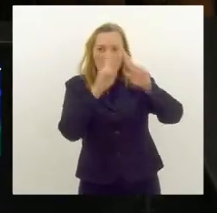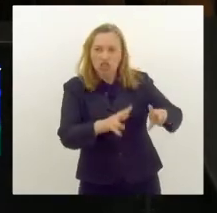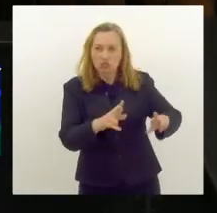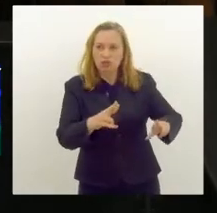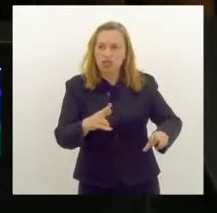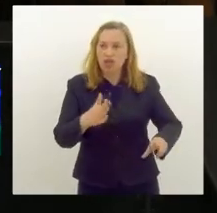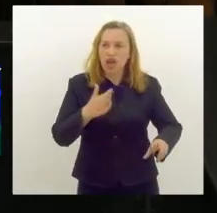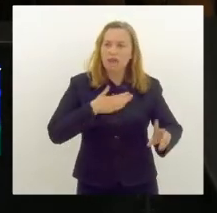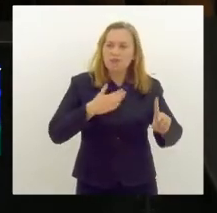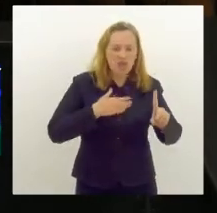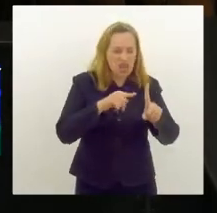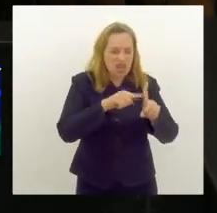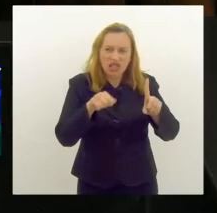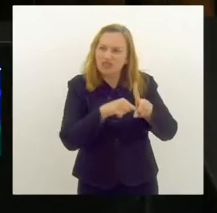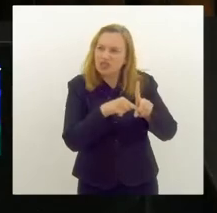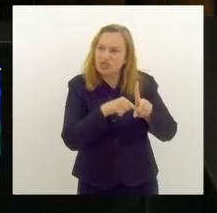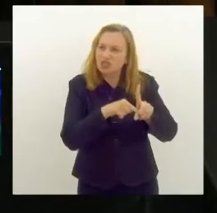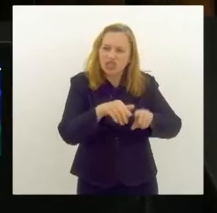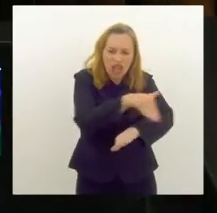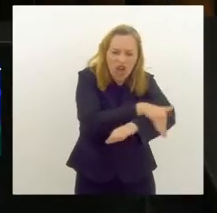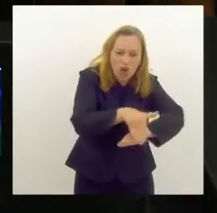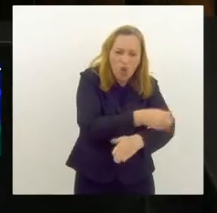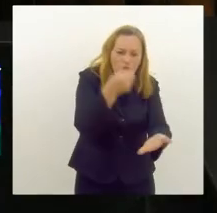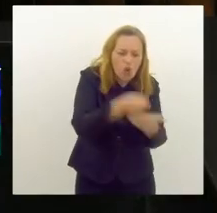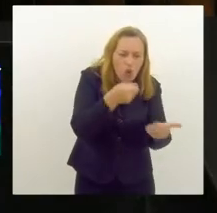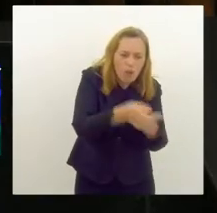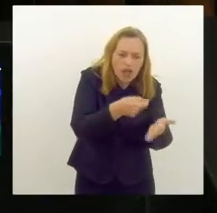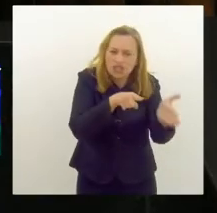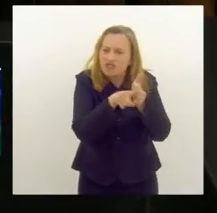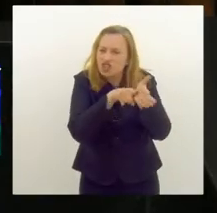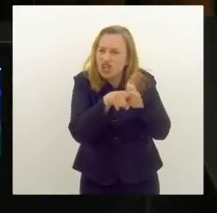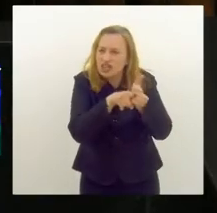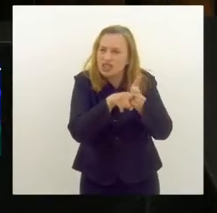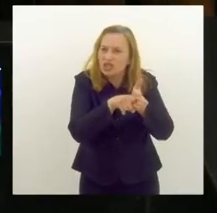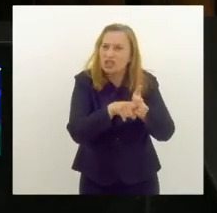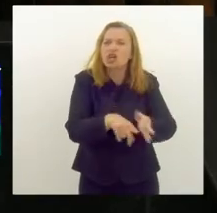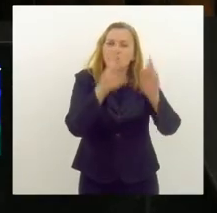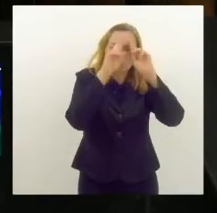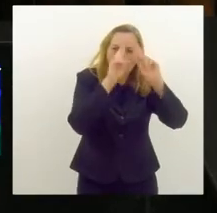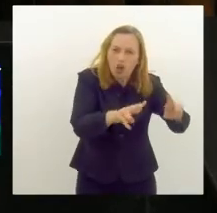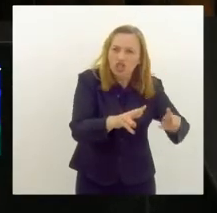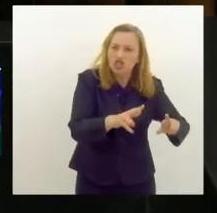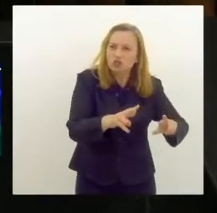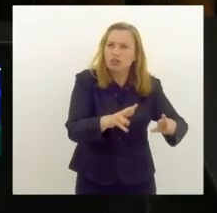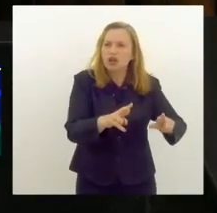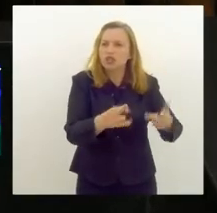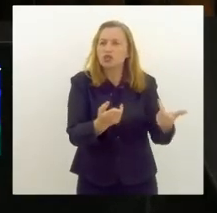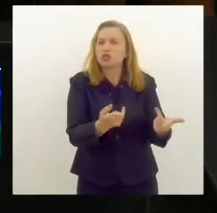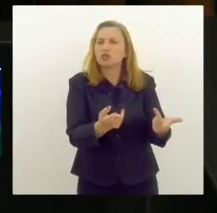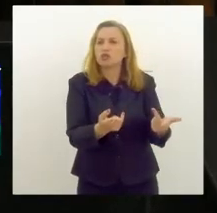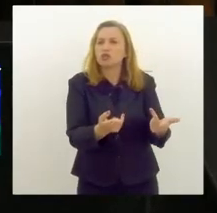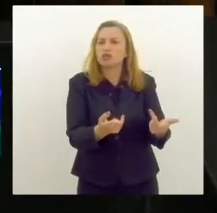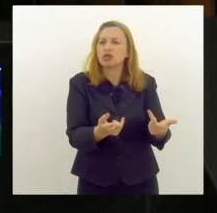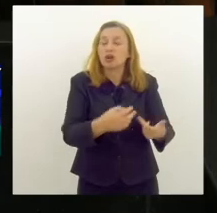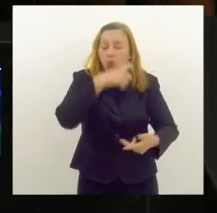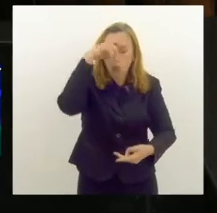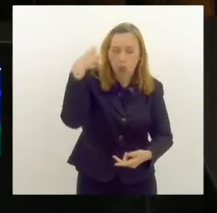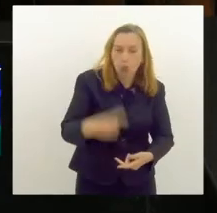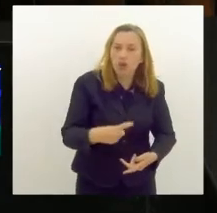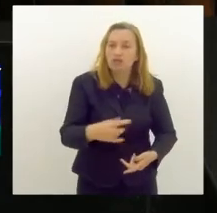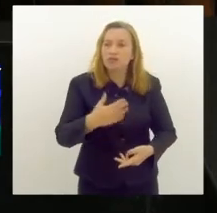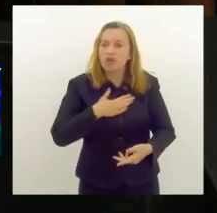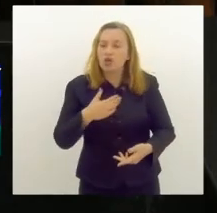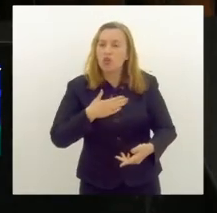à minha gestação, que estava nas ruas cobrando e fiscalizando, por respeito ao desgaste que eu tive,